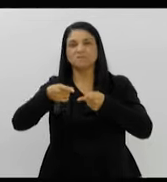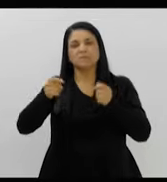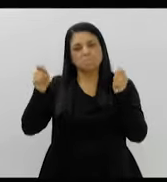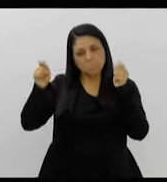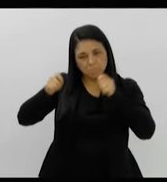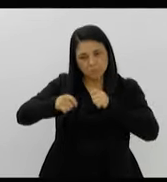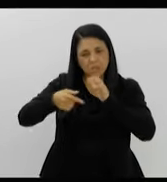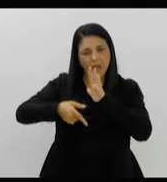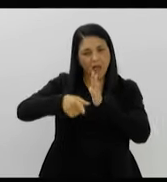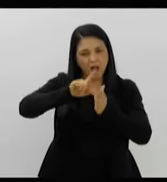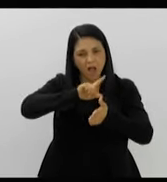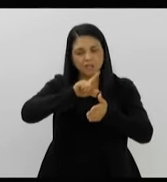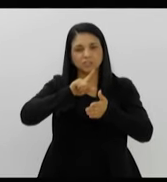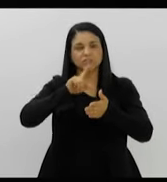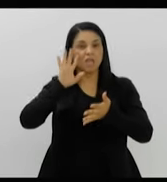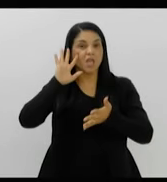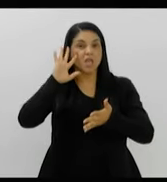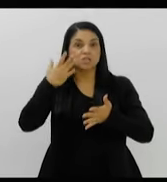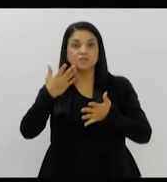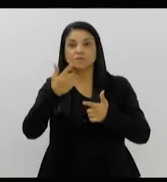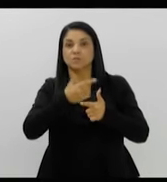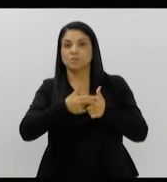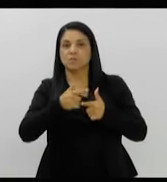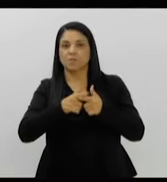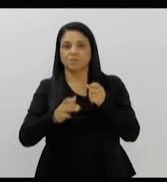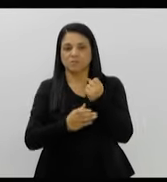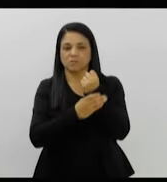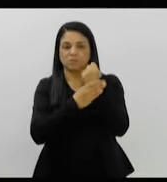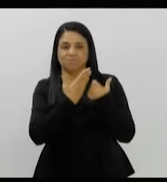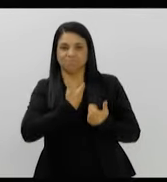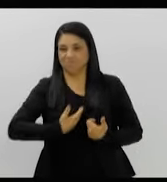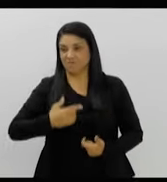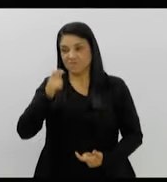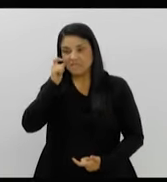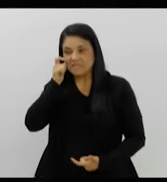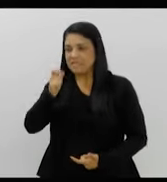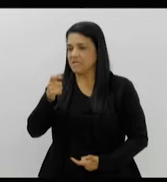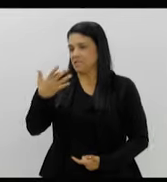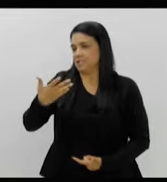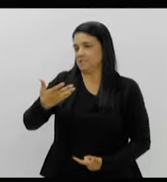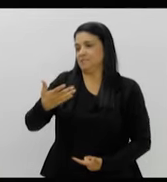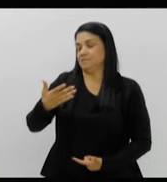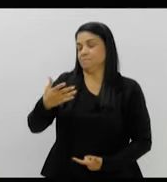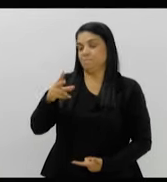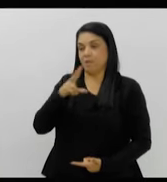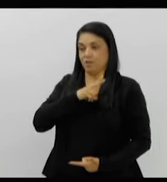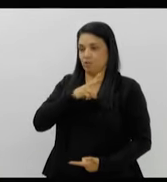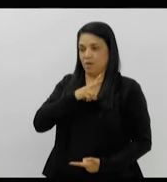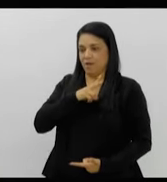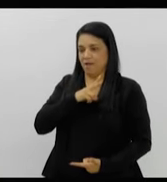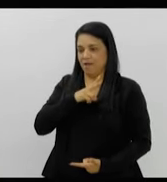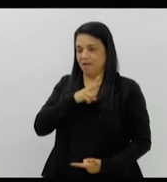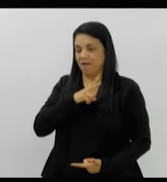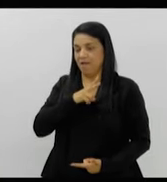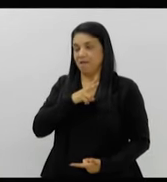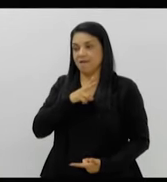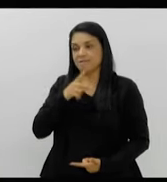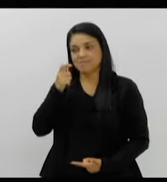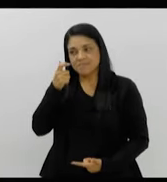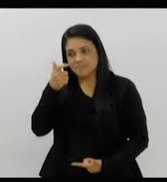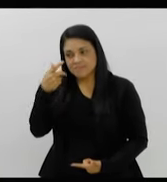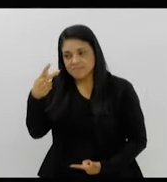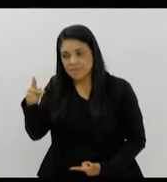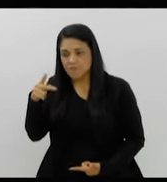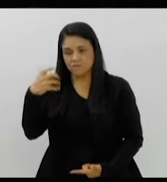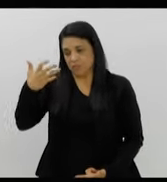seguran pú por causa doss seus interesses particulares por causa dos seus interesses